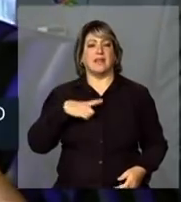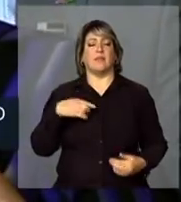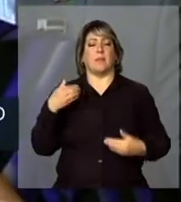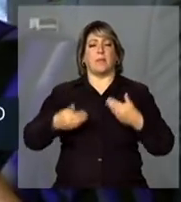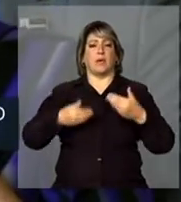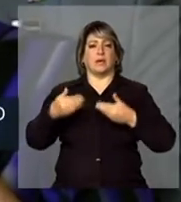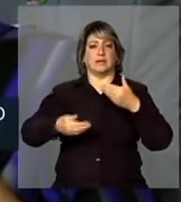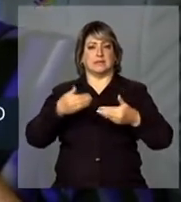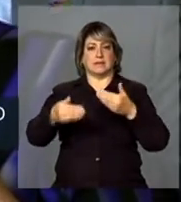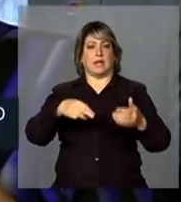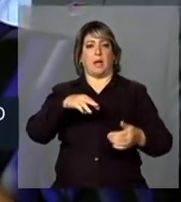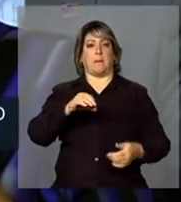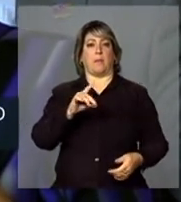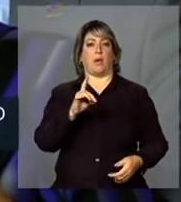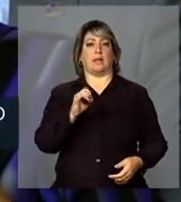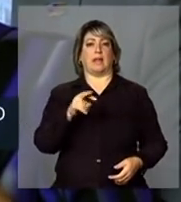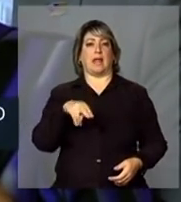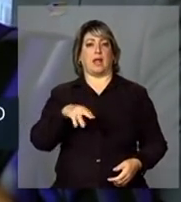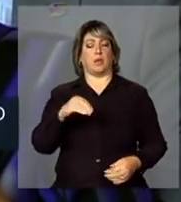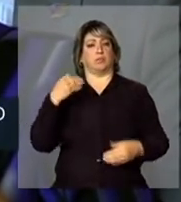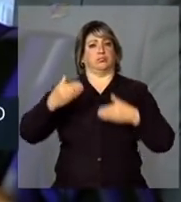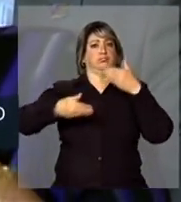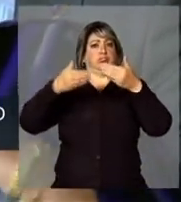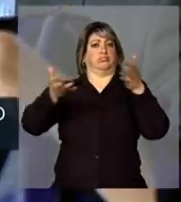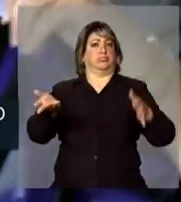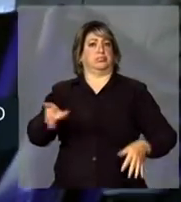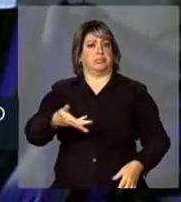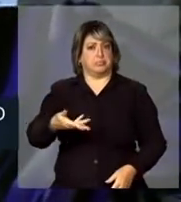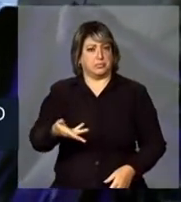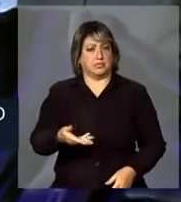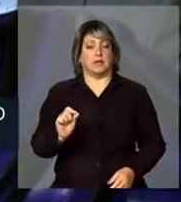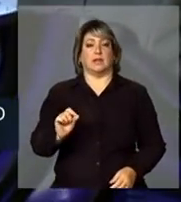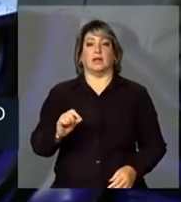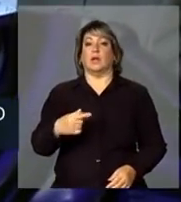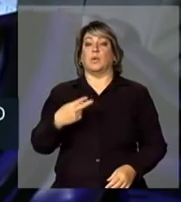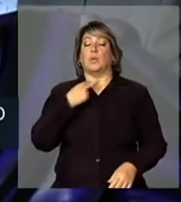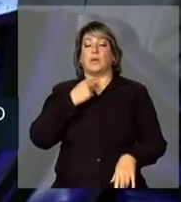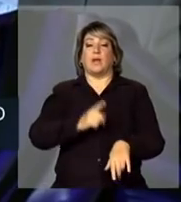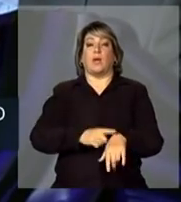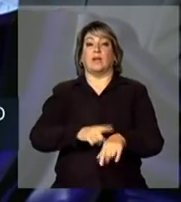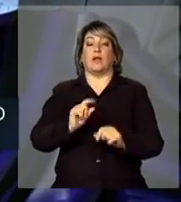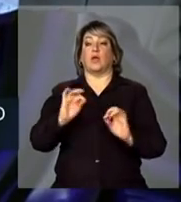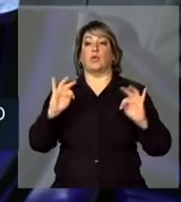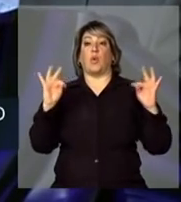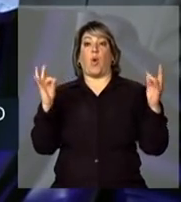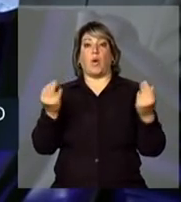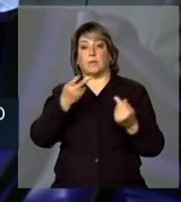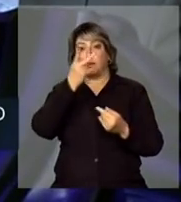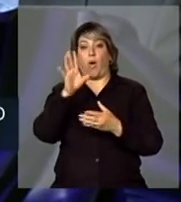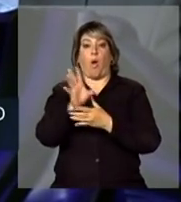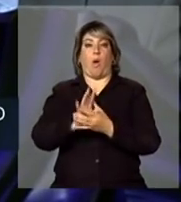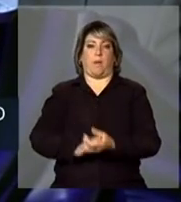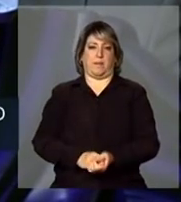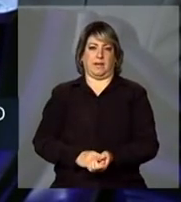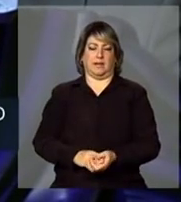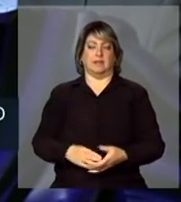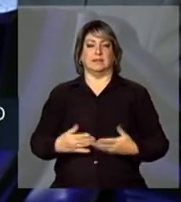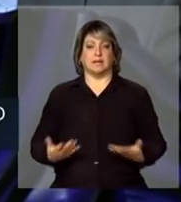de modernização tão acelerado que não deu tempo para todo mundo acompanhar.